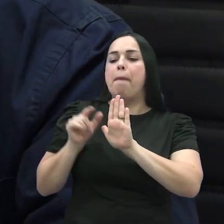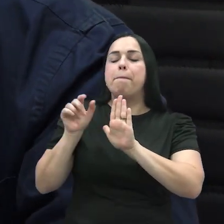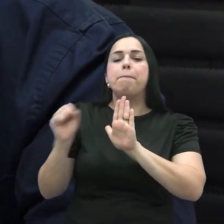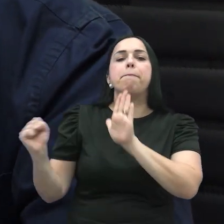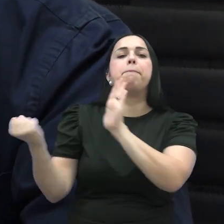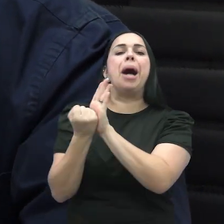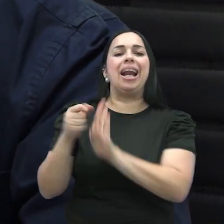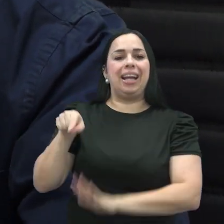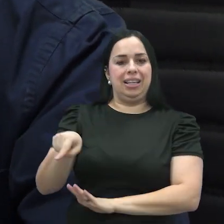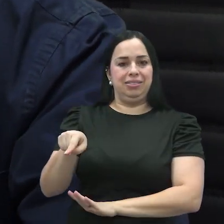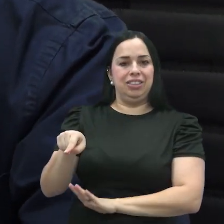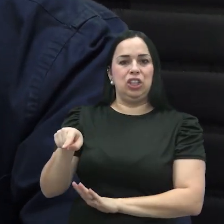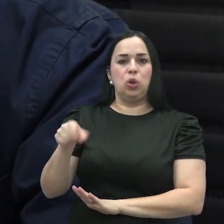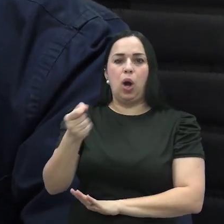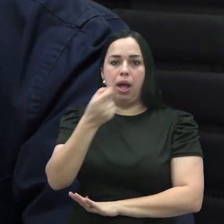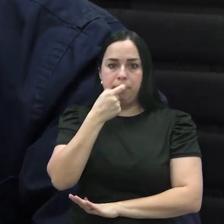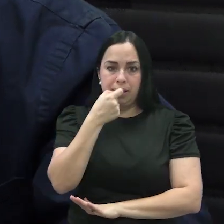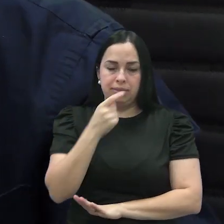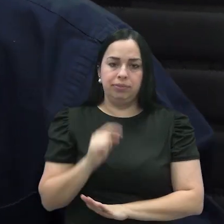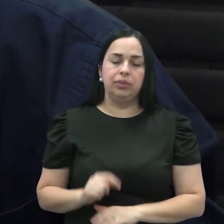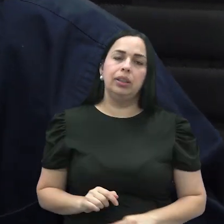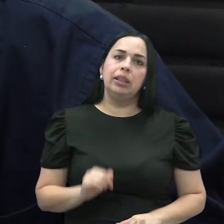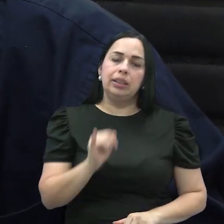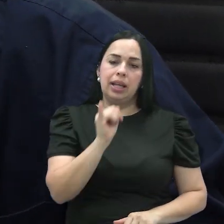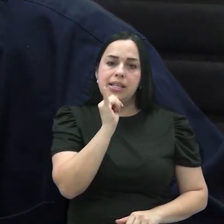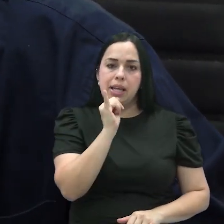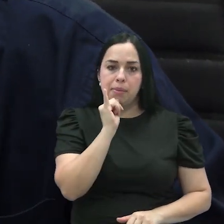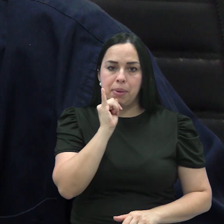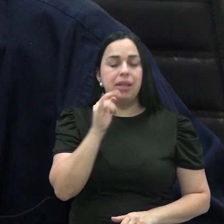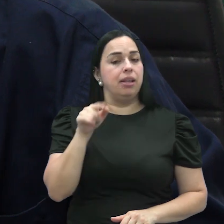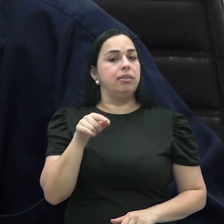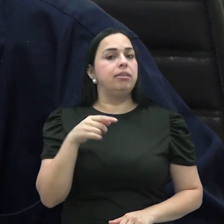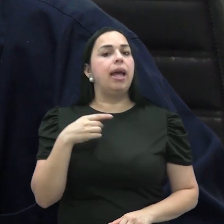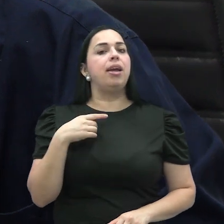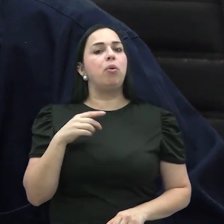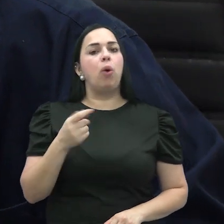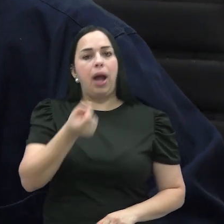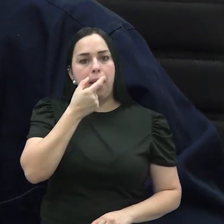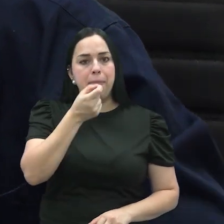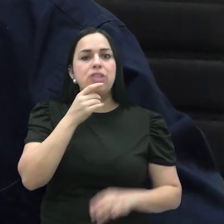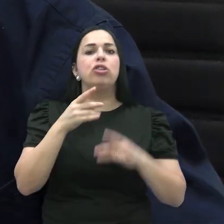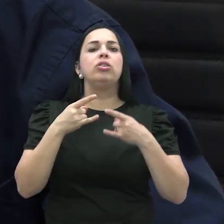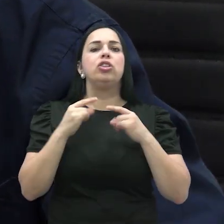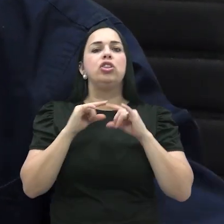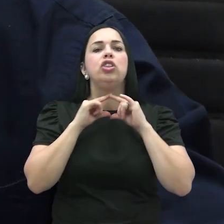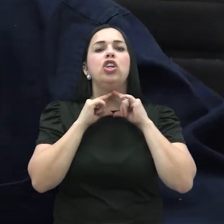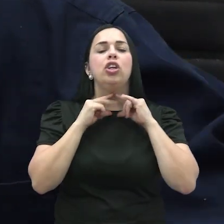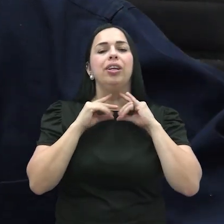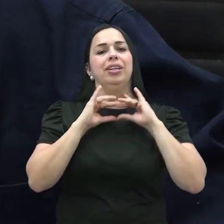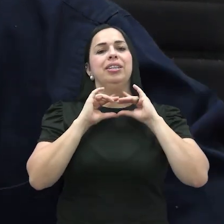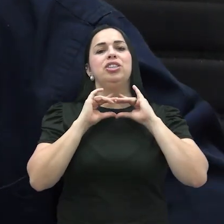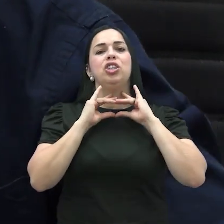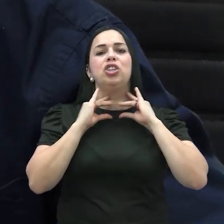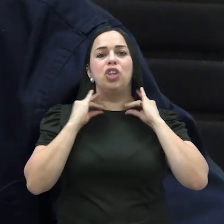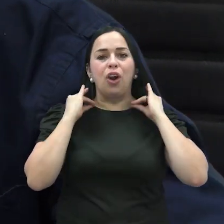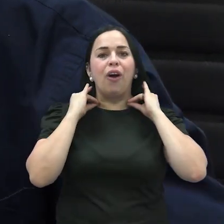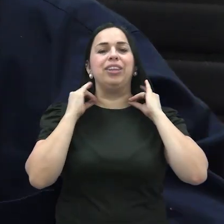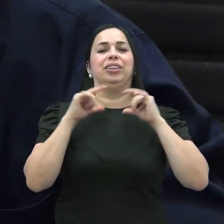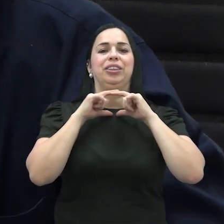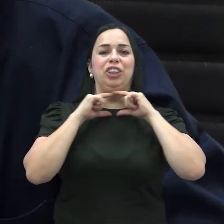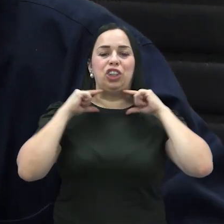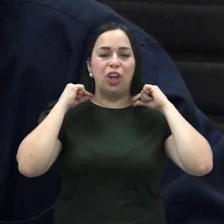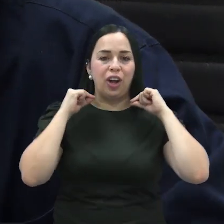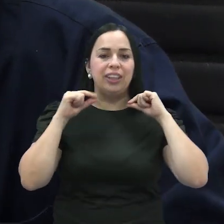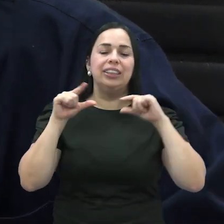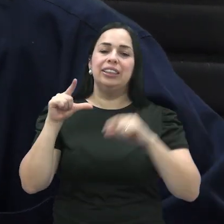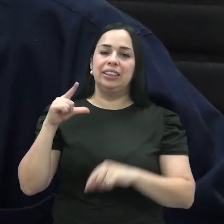aquele específico, né? Por exemplo, né, tem um remédio para tireoide que tem 3 nomes de 3